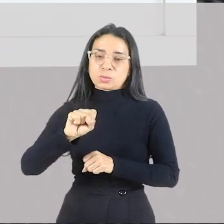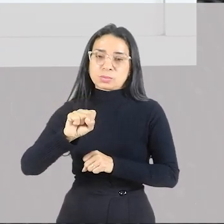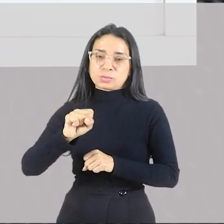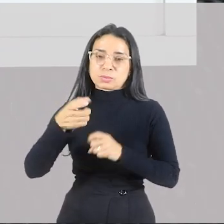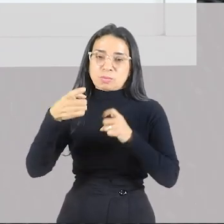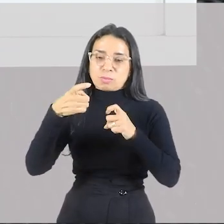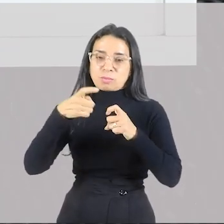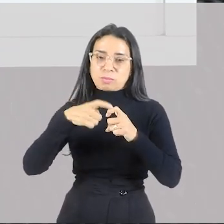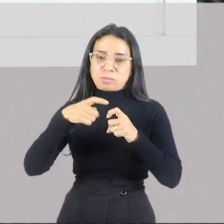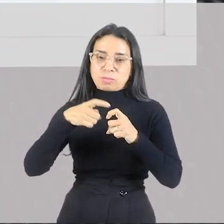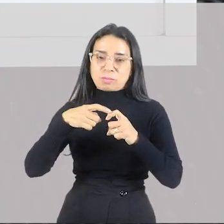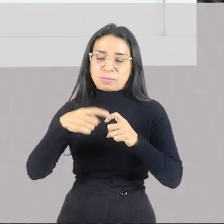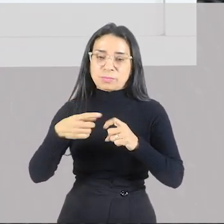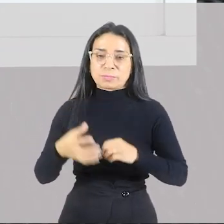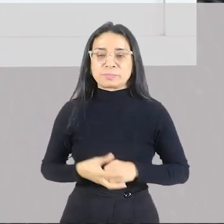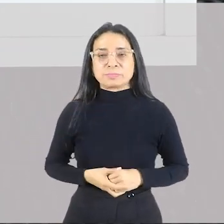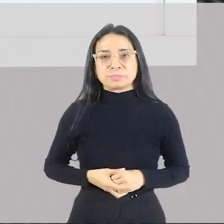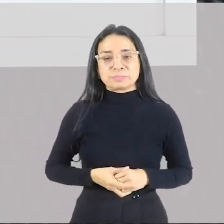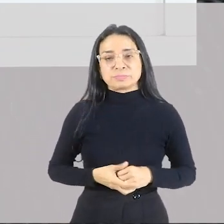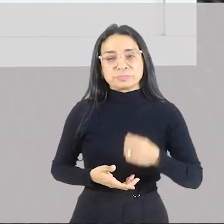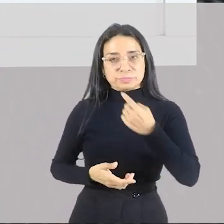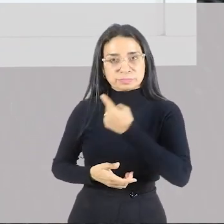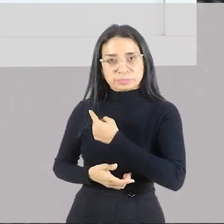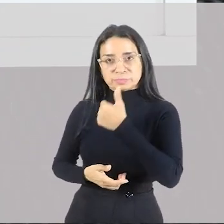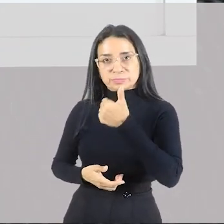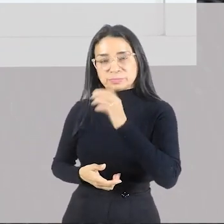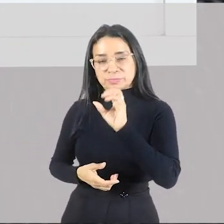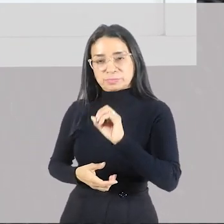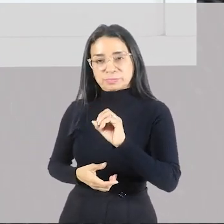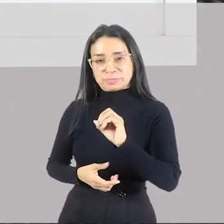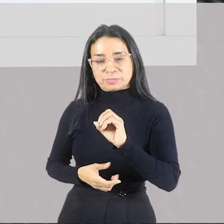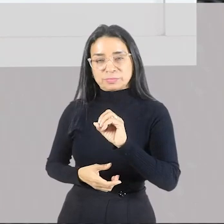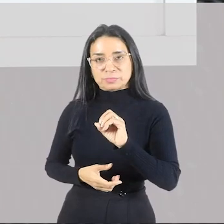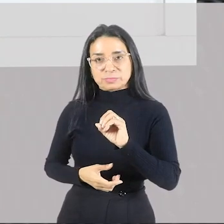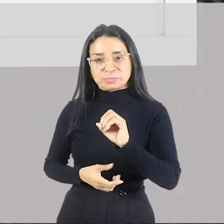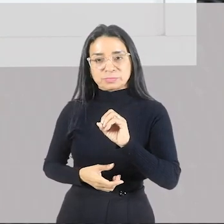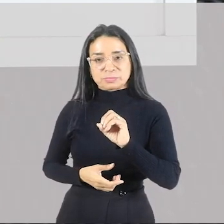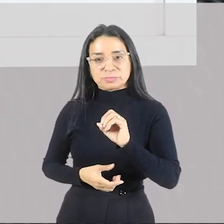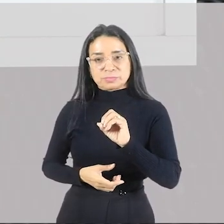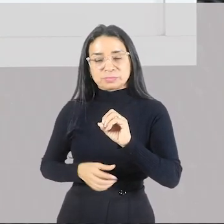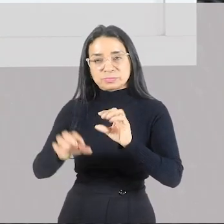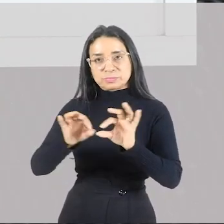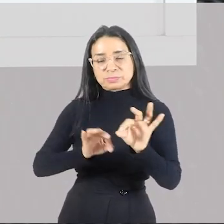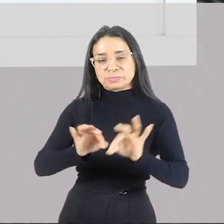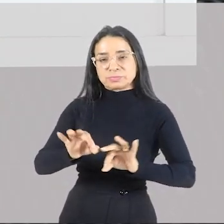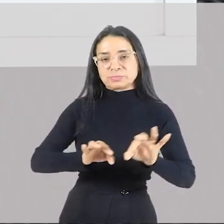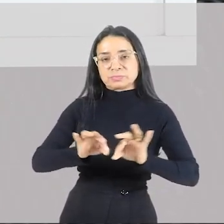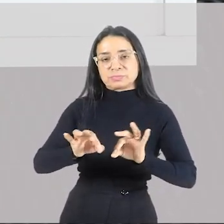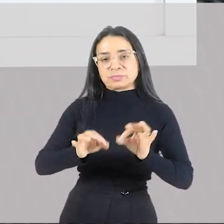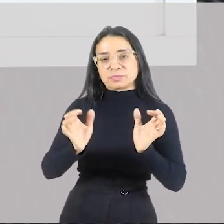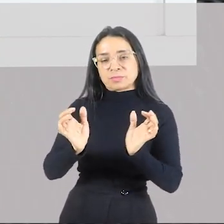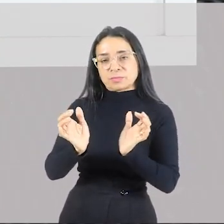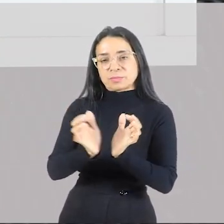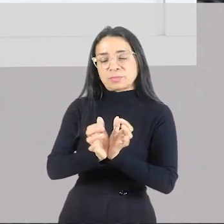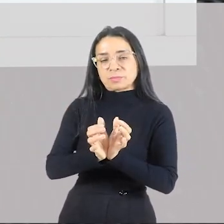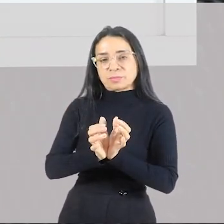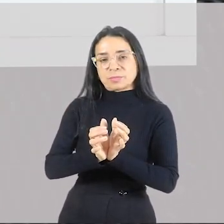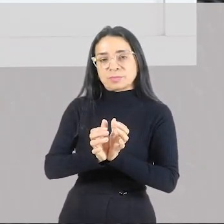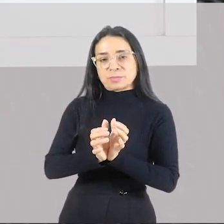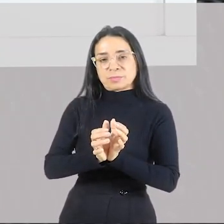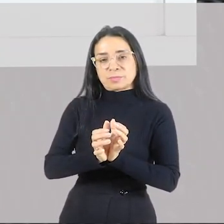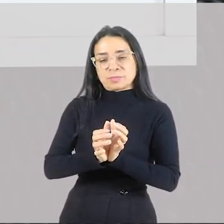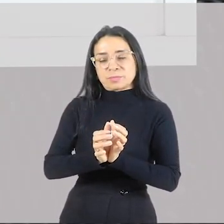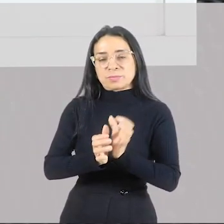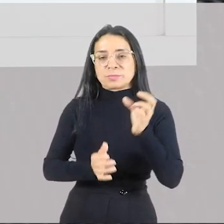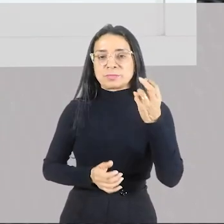Beleza? Esses 10 paramédicos, eles vão formar grupos